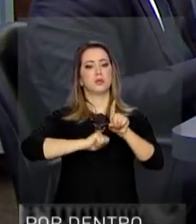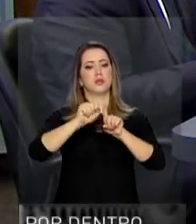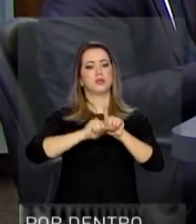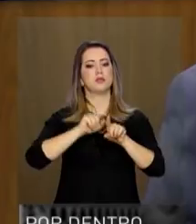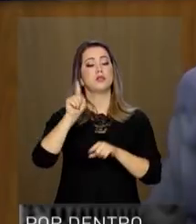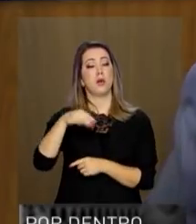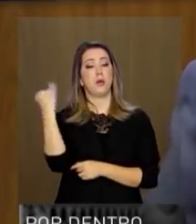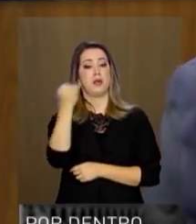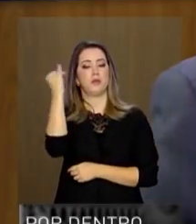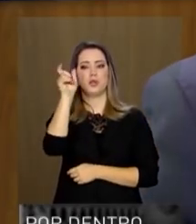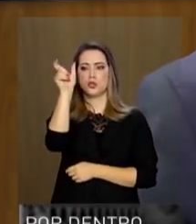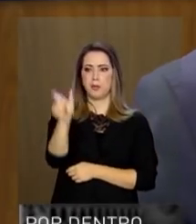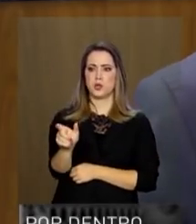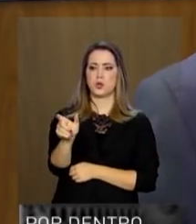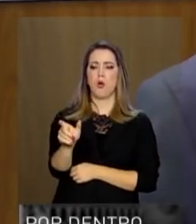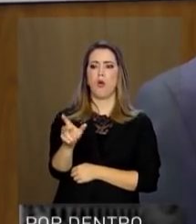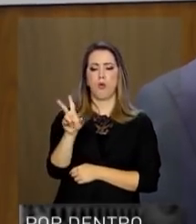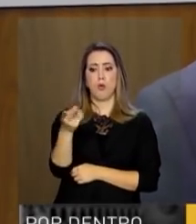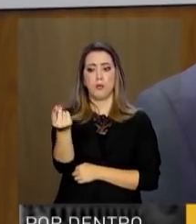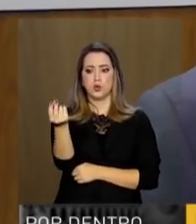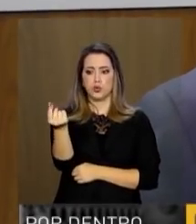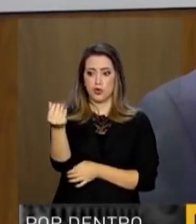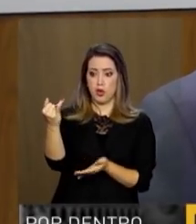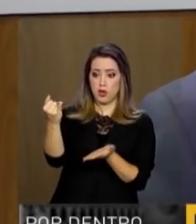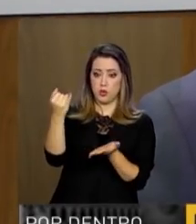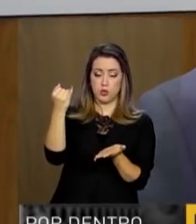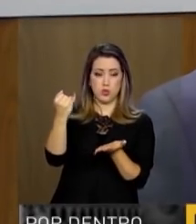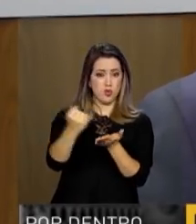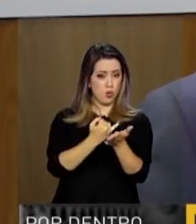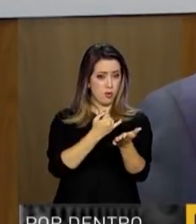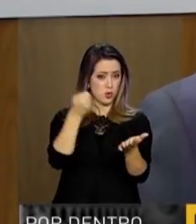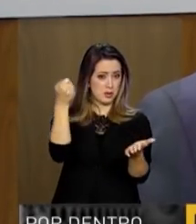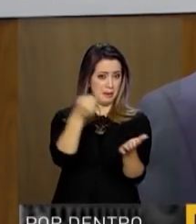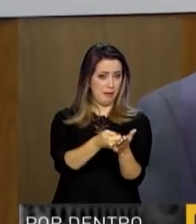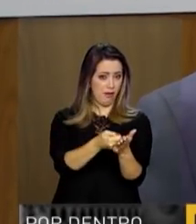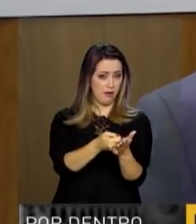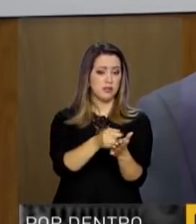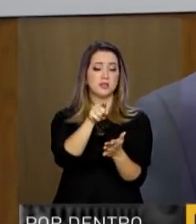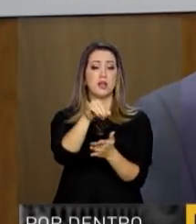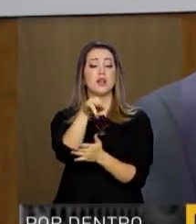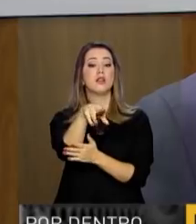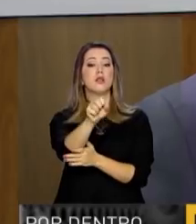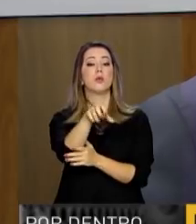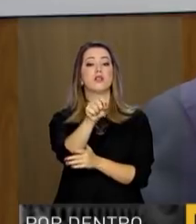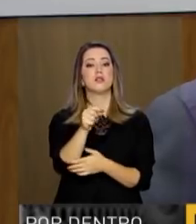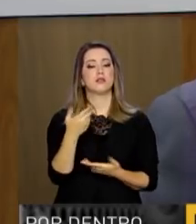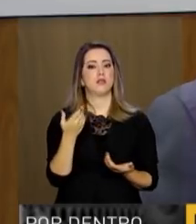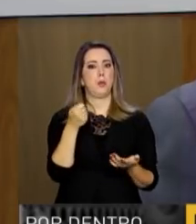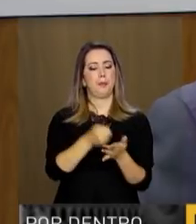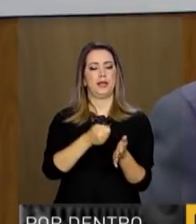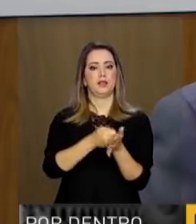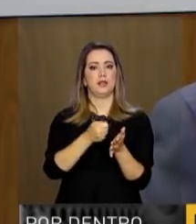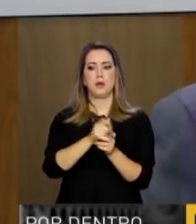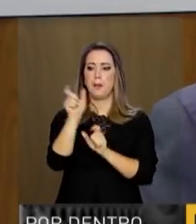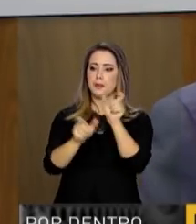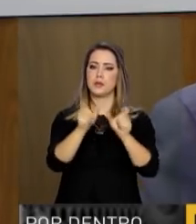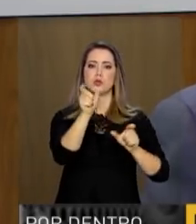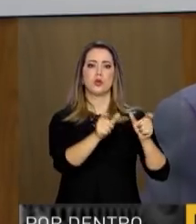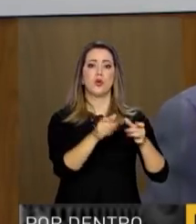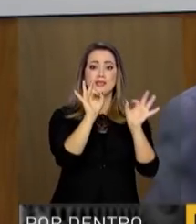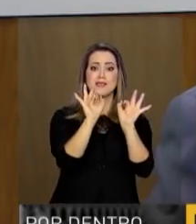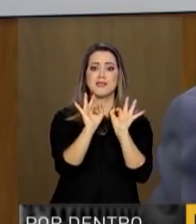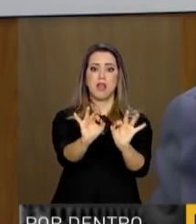para o próprio cidadão, para ter o retorno do tributo que ele paga, que a Previdência pague o benefício efetivamente